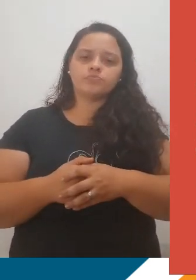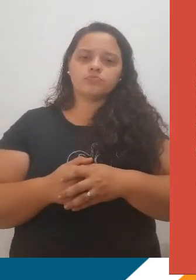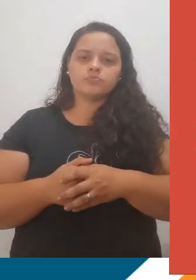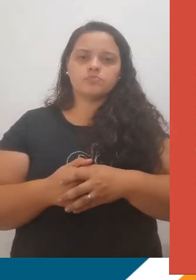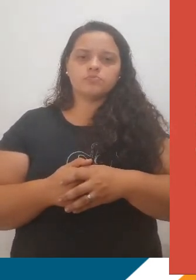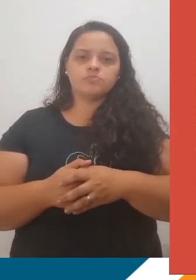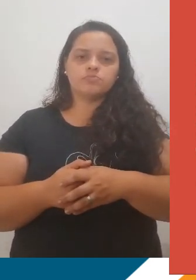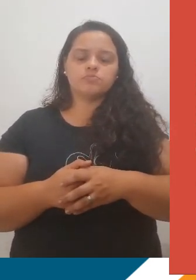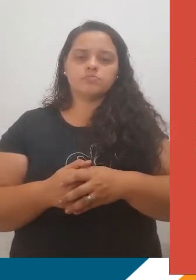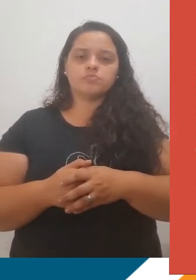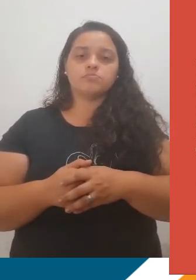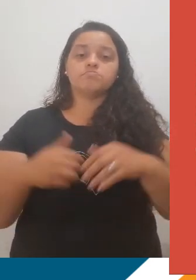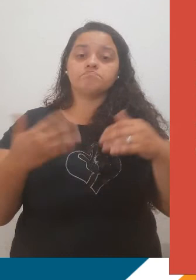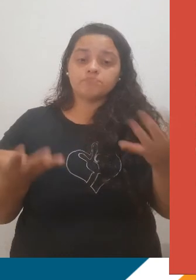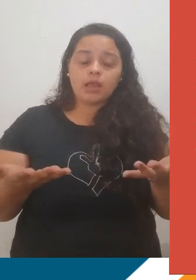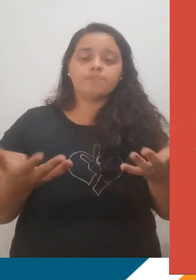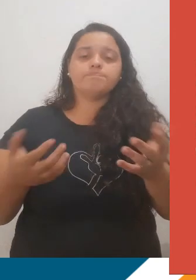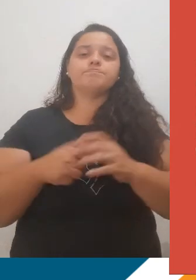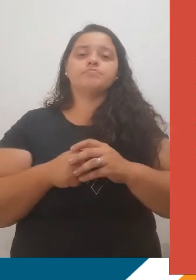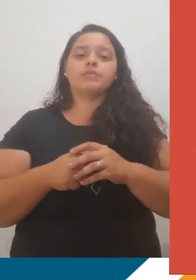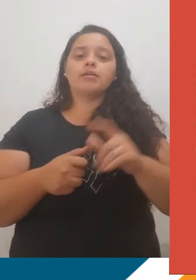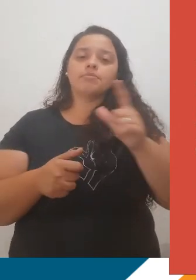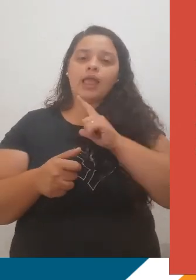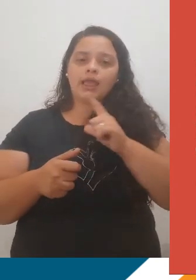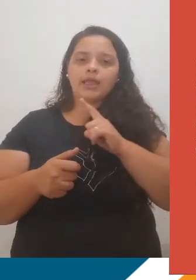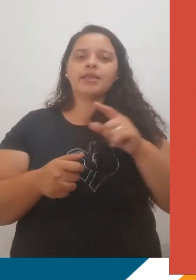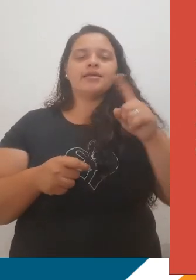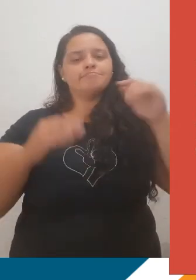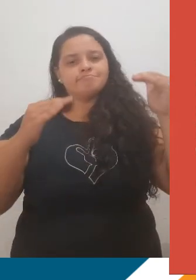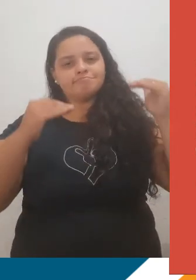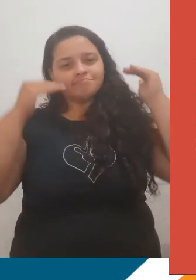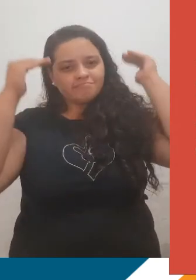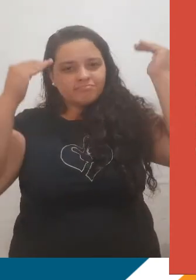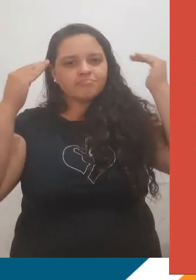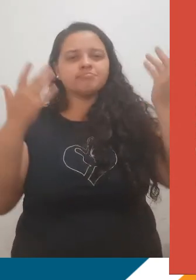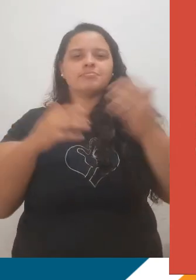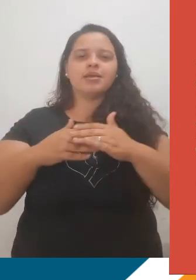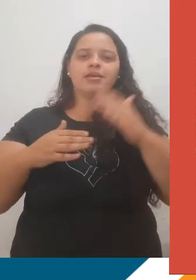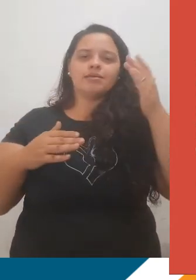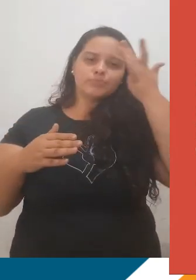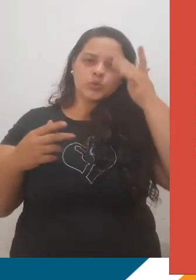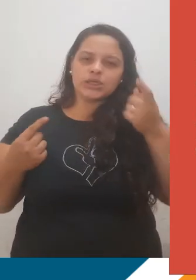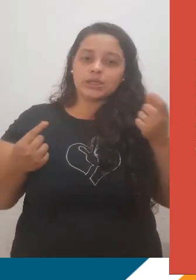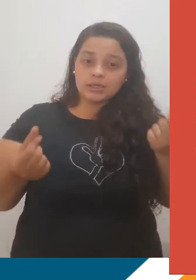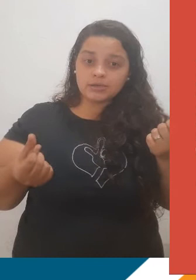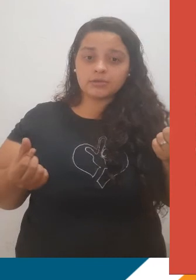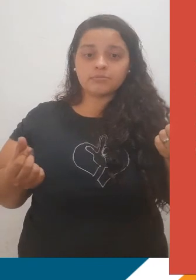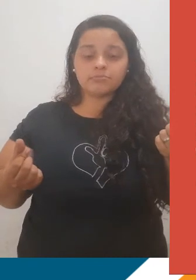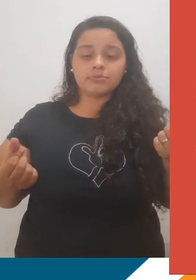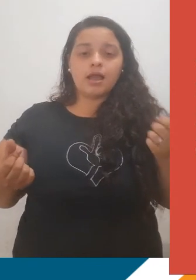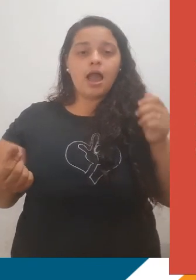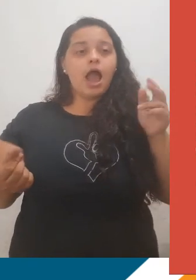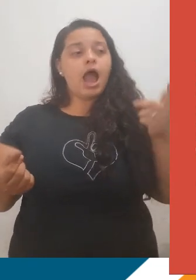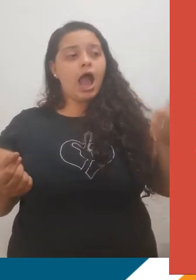direta. E aí que a gente tem essas reações das elites, não é? A gente começa a ter... A gente já tinha uma